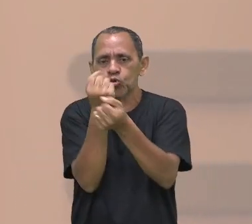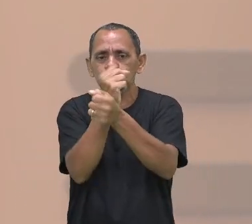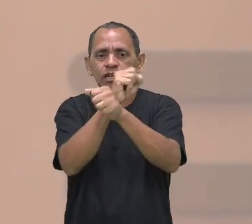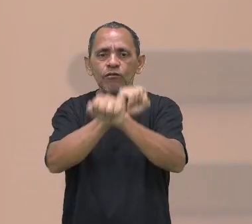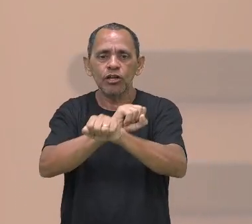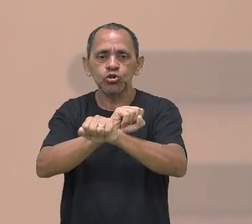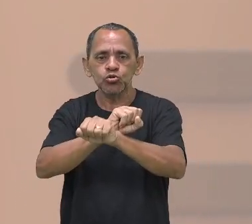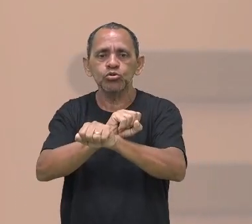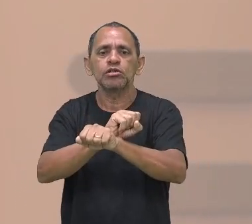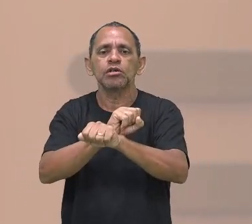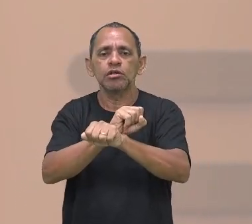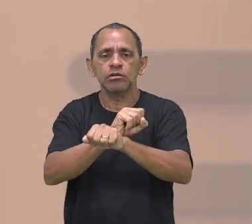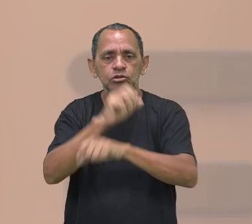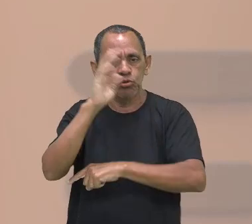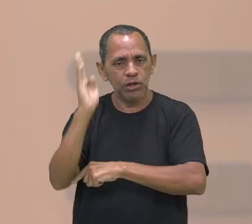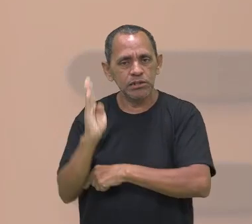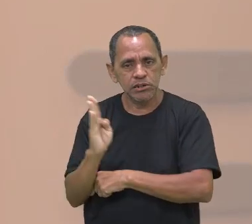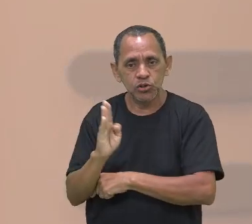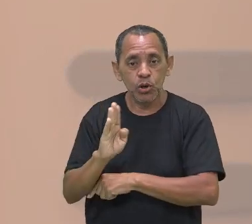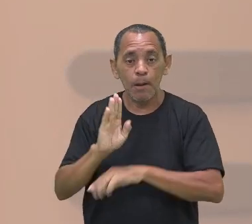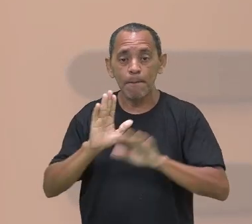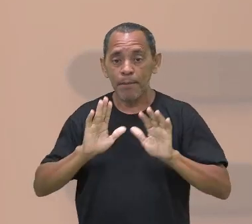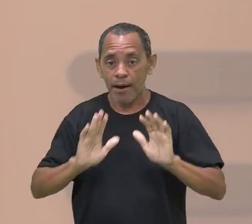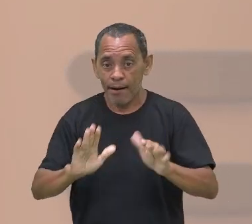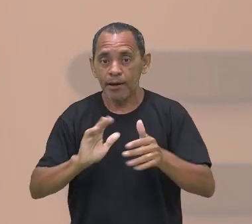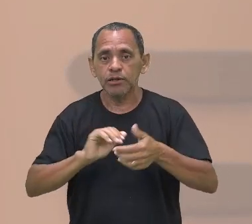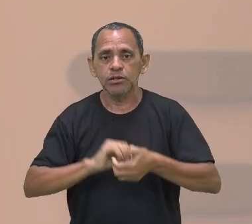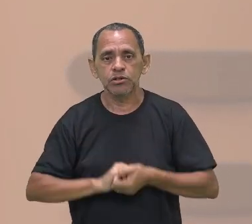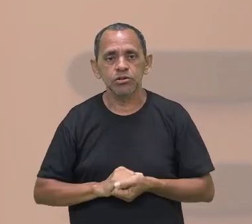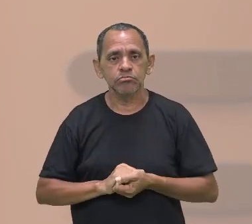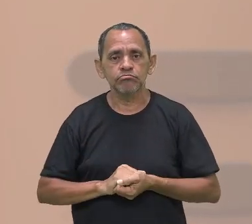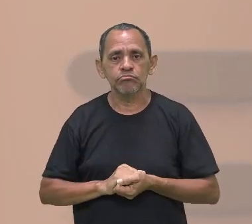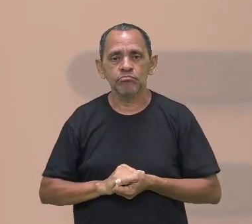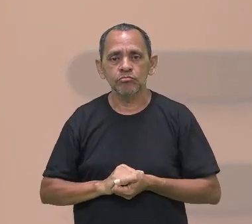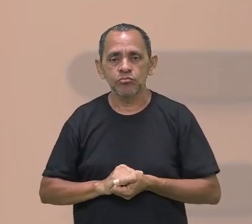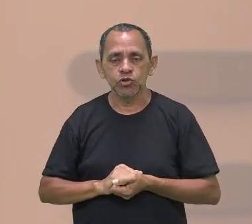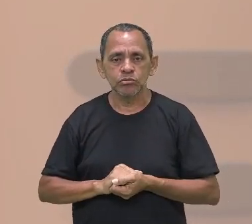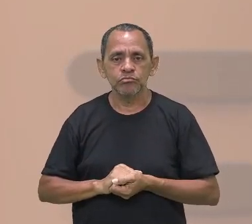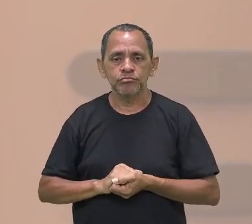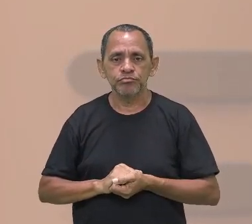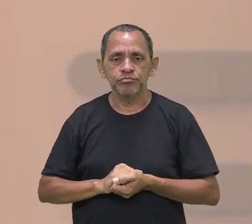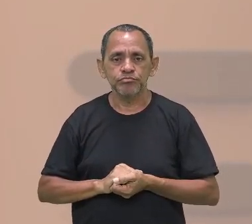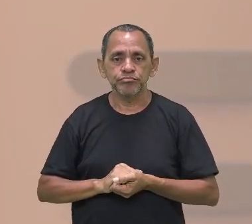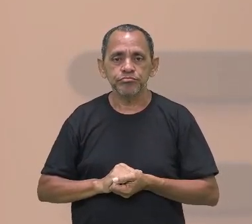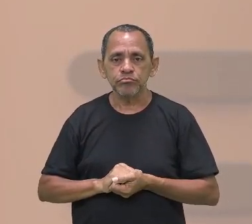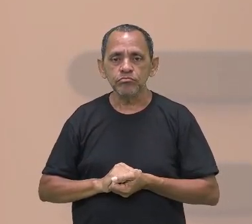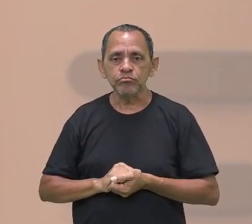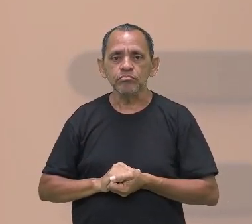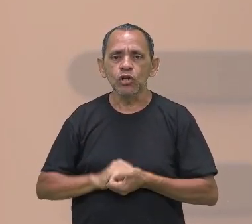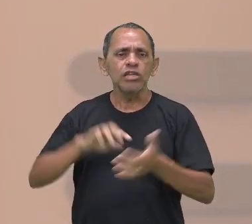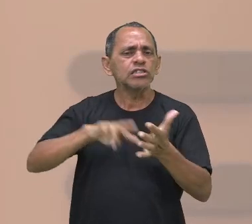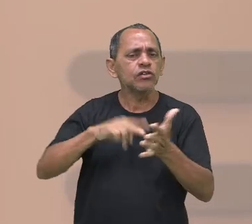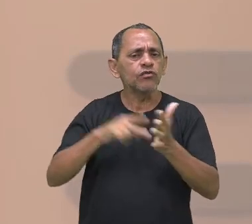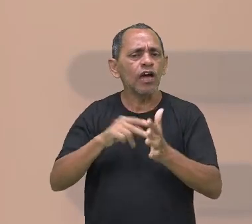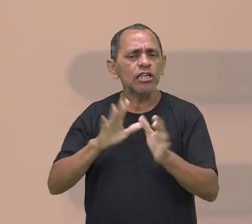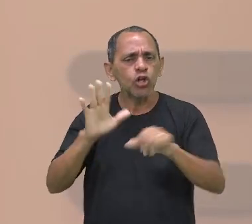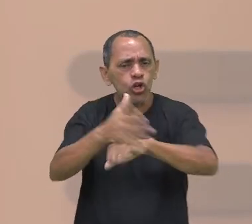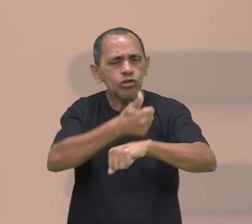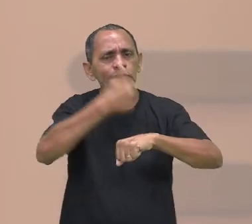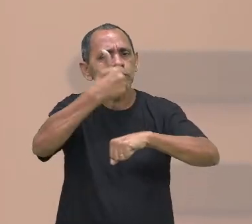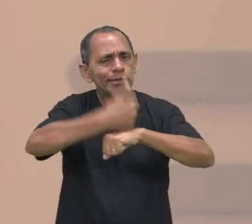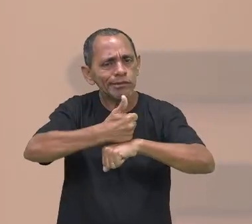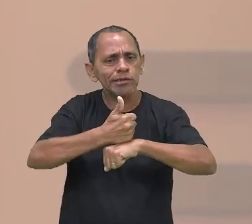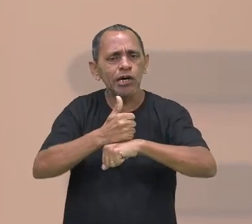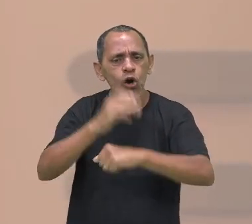Brasil. Contudo, a introdução do livro, que é o sentido da colonização, que é a tese principal do livro,